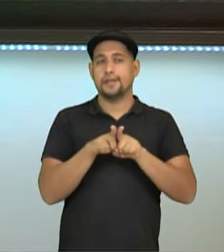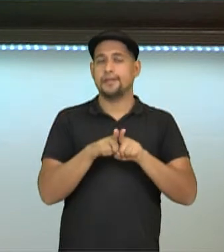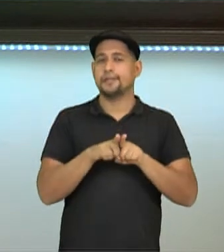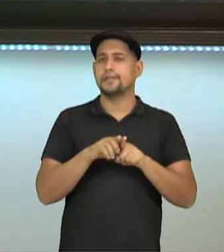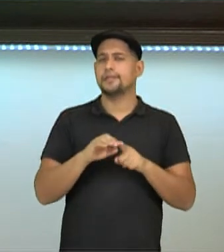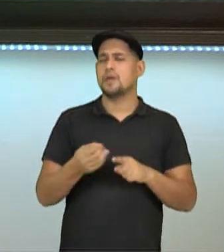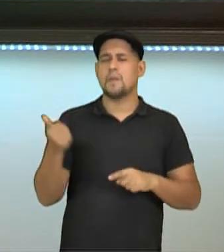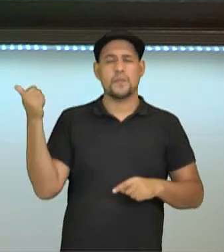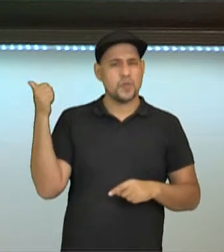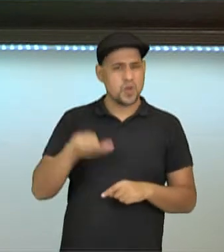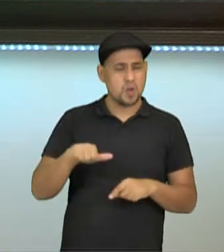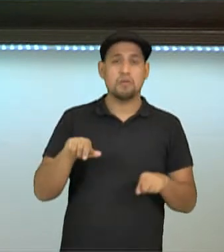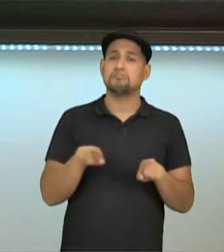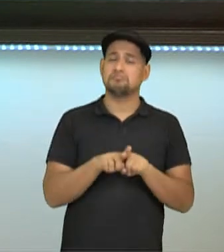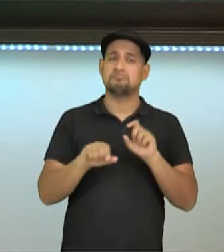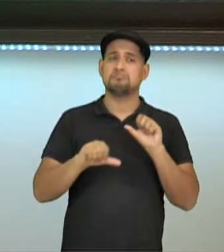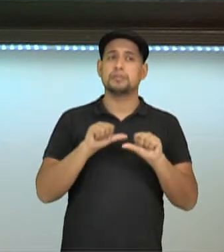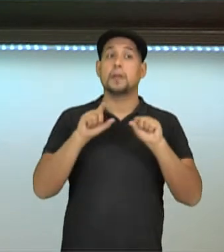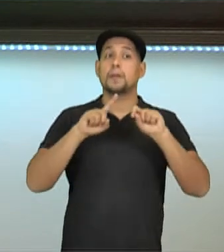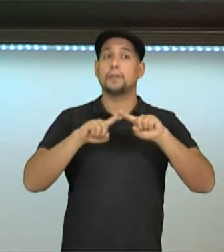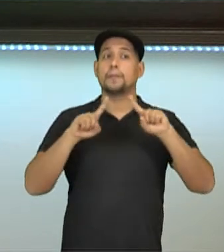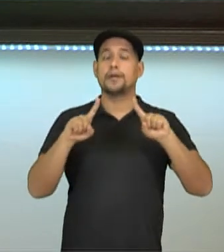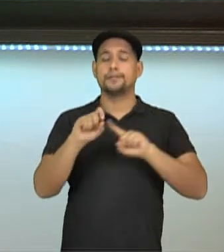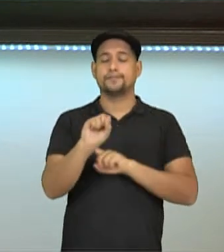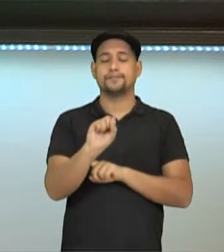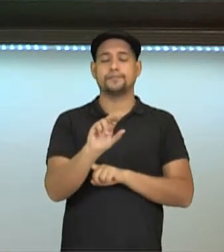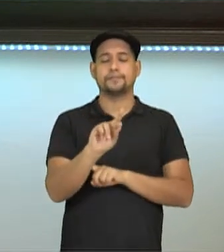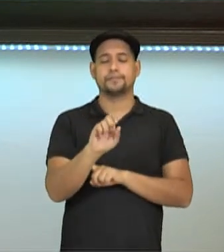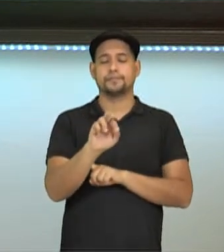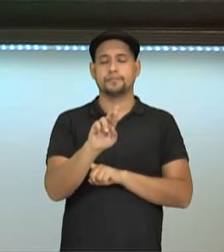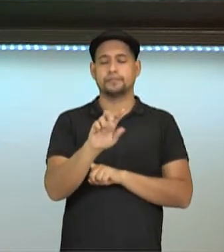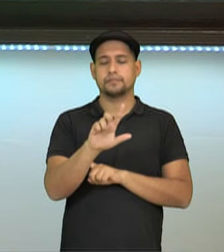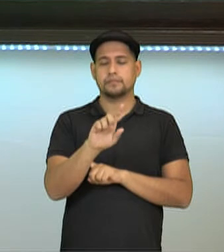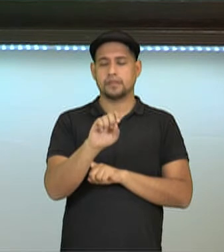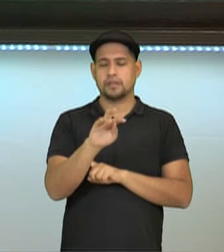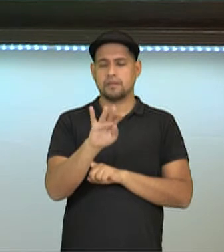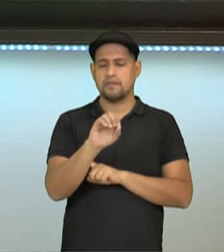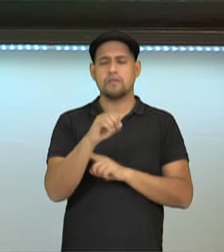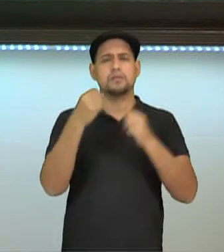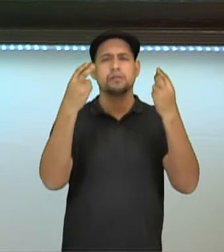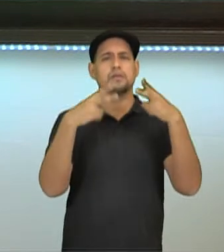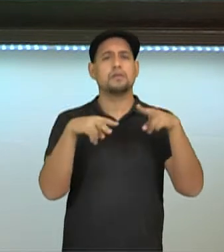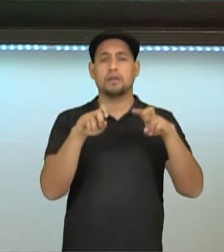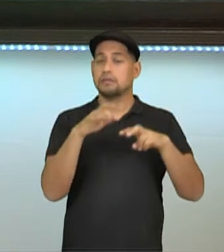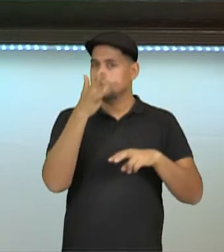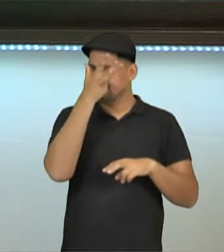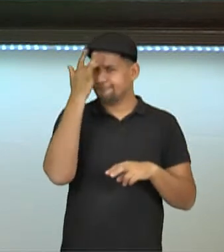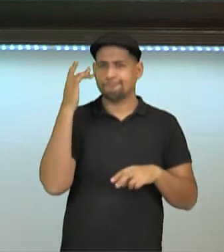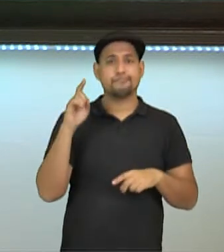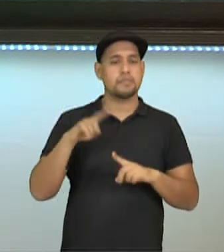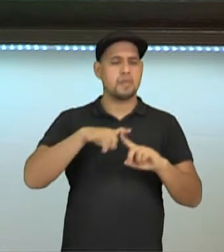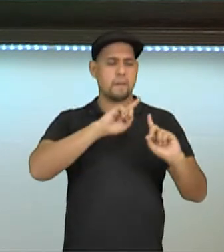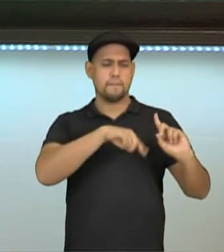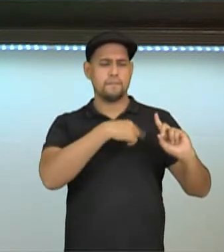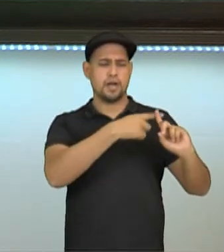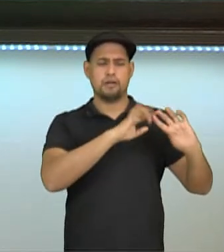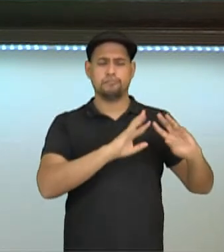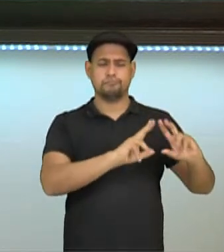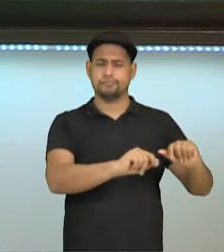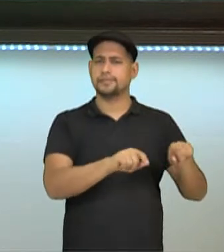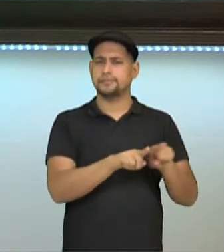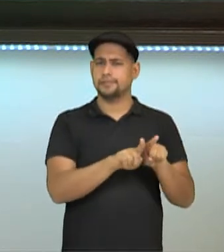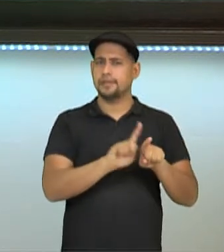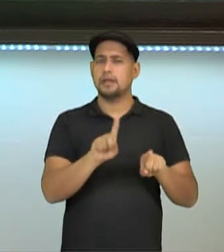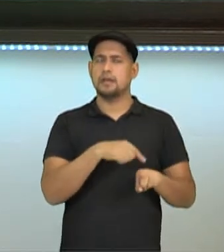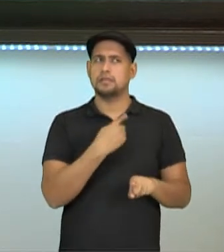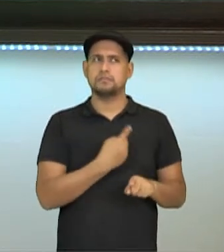de todos. Já no grau superlativo, a gente vai dizer que alguém é mais do que todos os outros, a